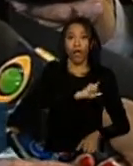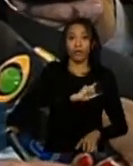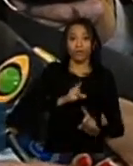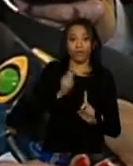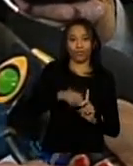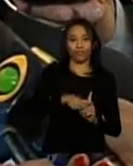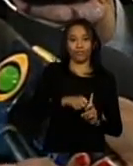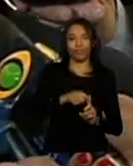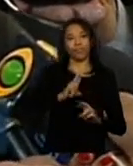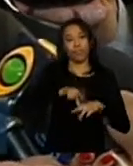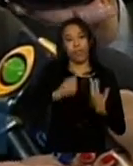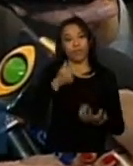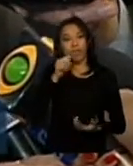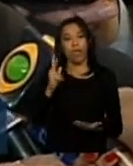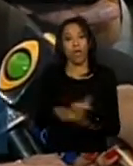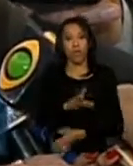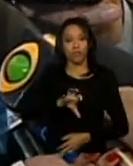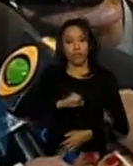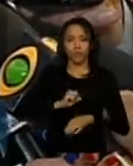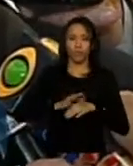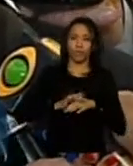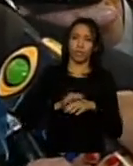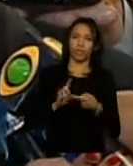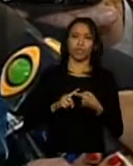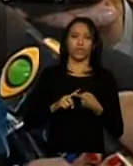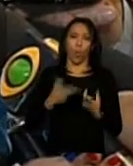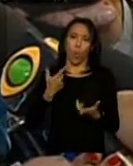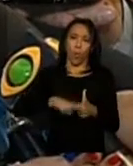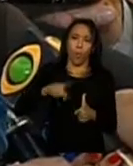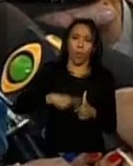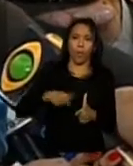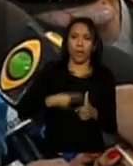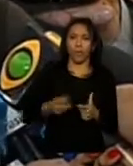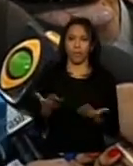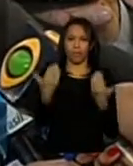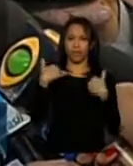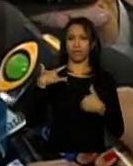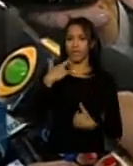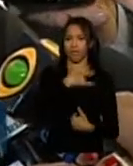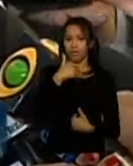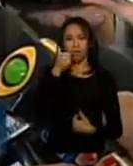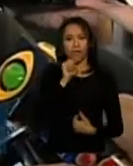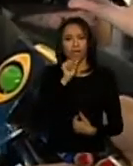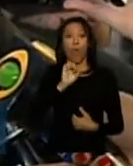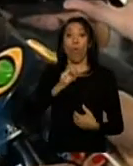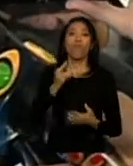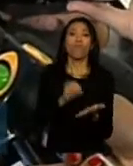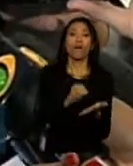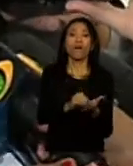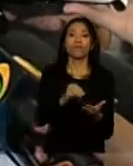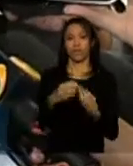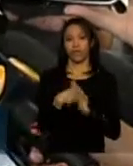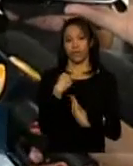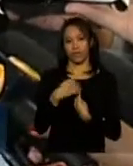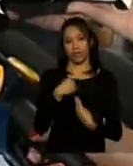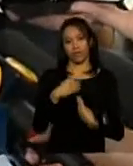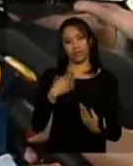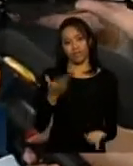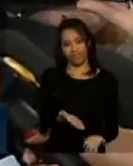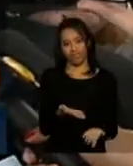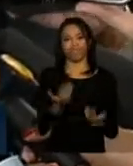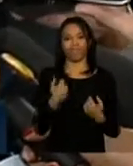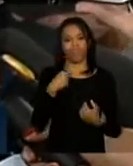tem alguma doença, algum problema que não foi bem controlado durante o pré-natal ou alguma orientação que não foi feita para essa